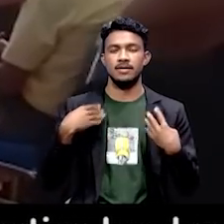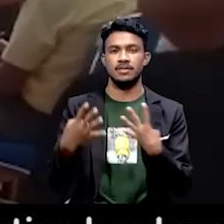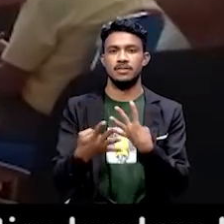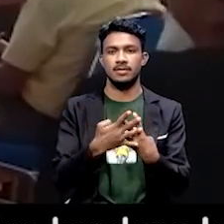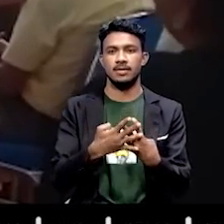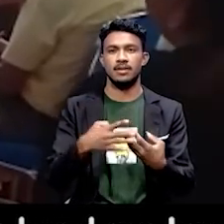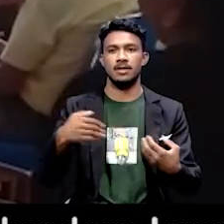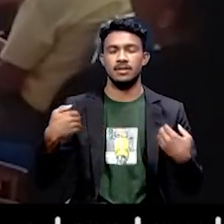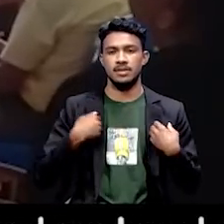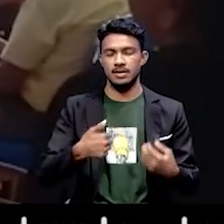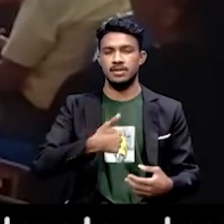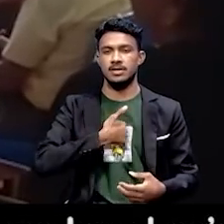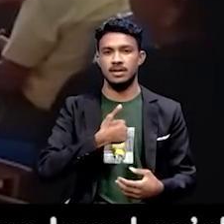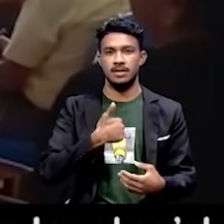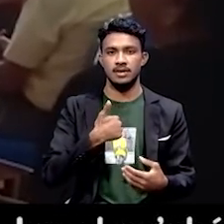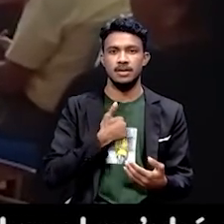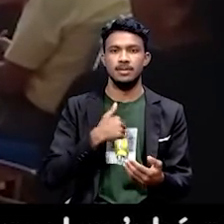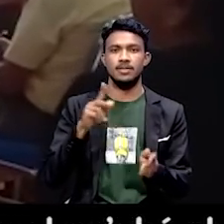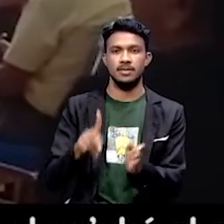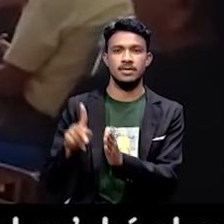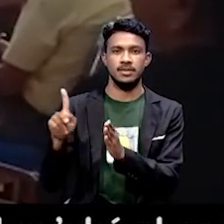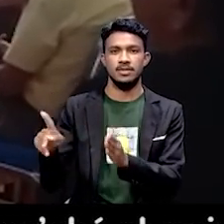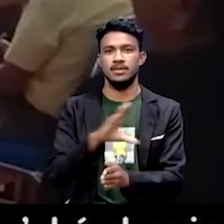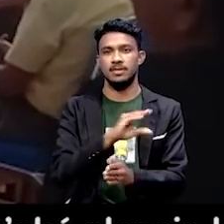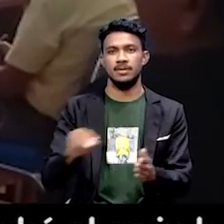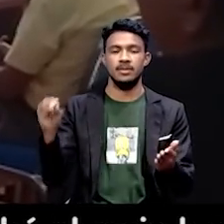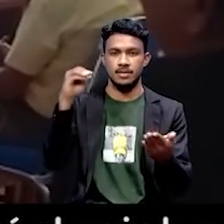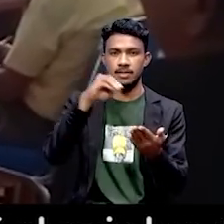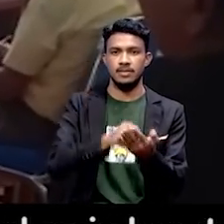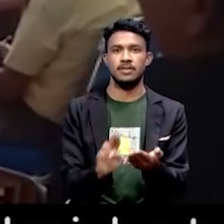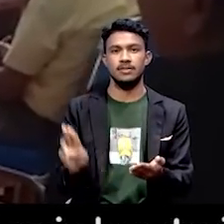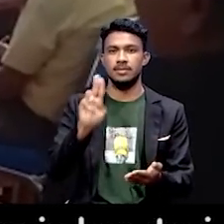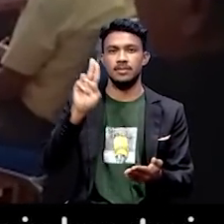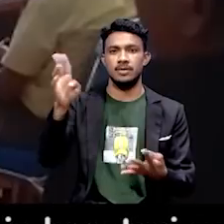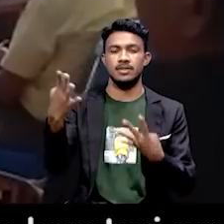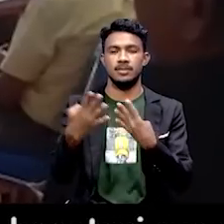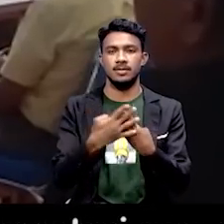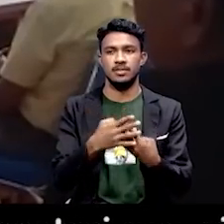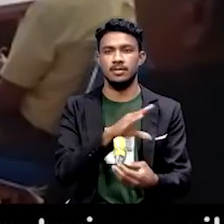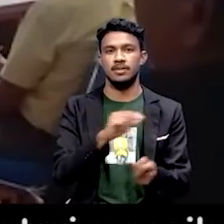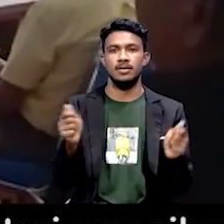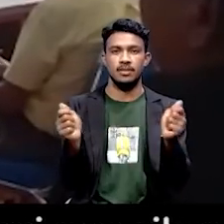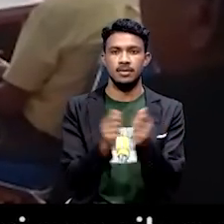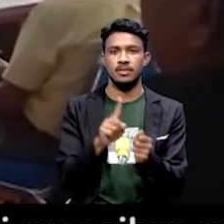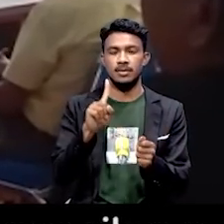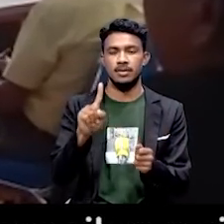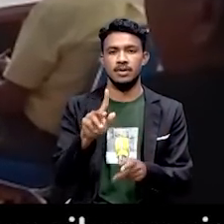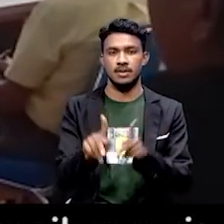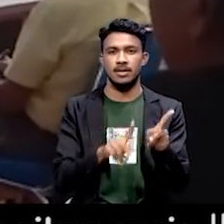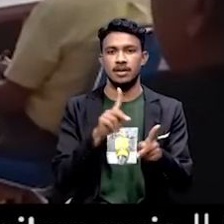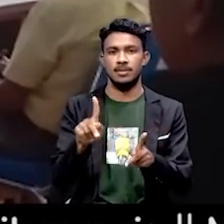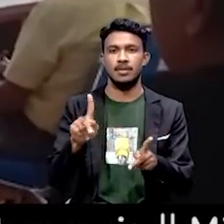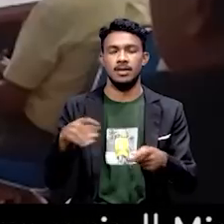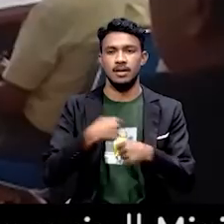Assim, tribunal também julgar parcialmente procedente por provado o pedido da indemnização civil formulado, condenando seu arguido a pagar